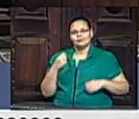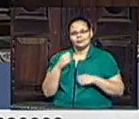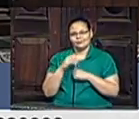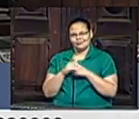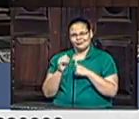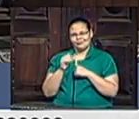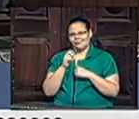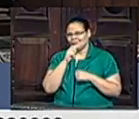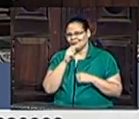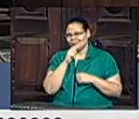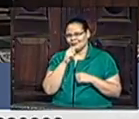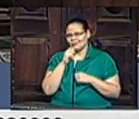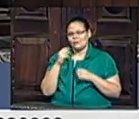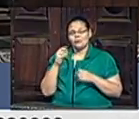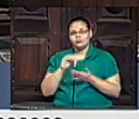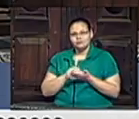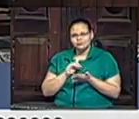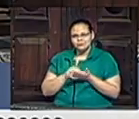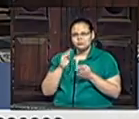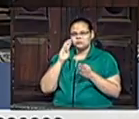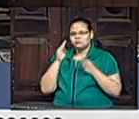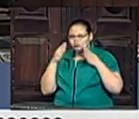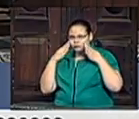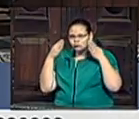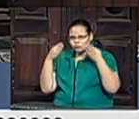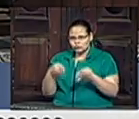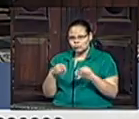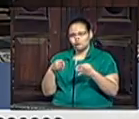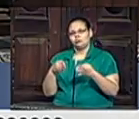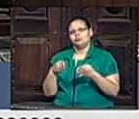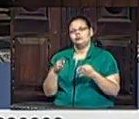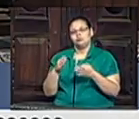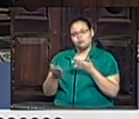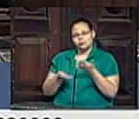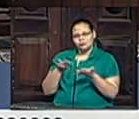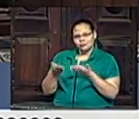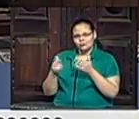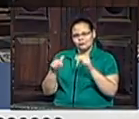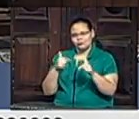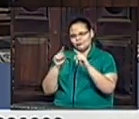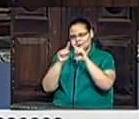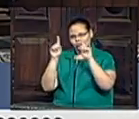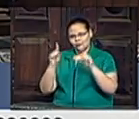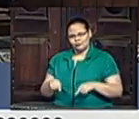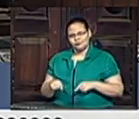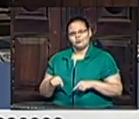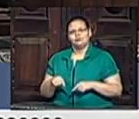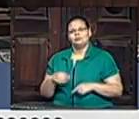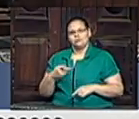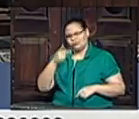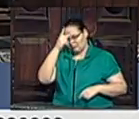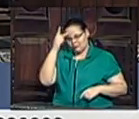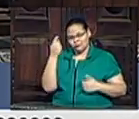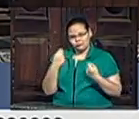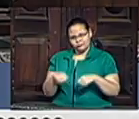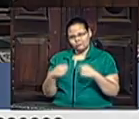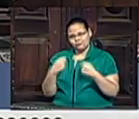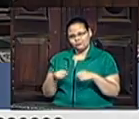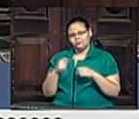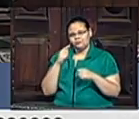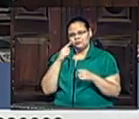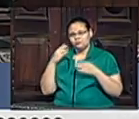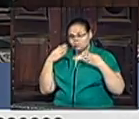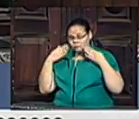tem foco, deputado Osório, para taxar os servidores, ele tem foco para taxar aqueles que mais precisam, ele tem